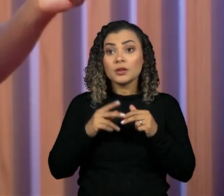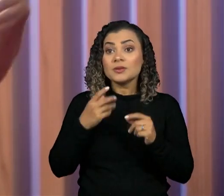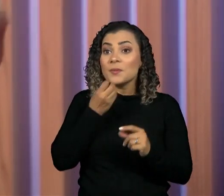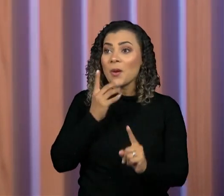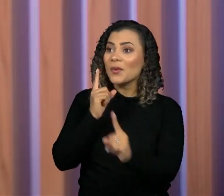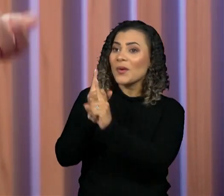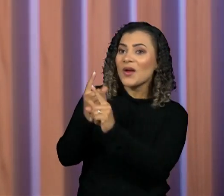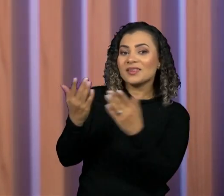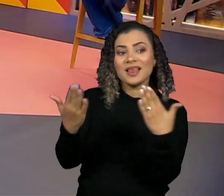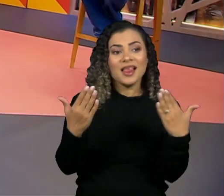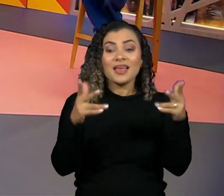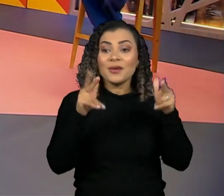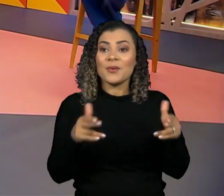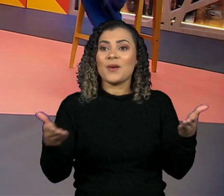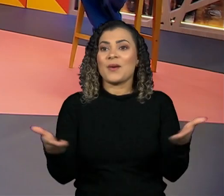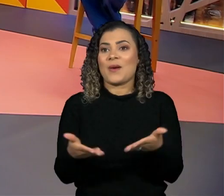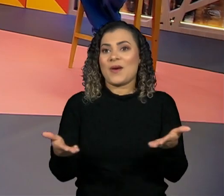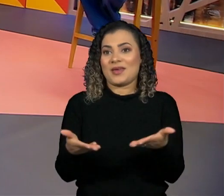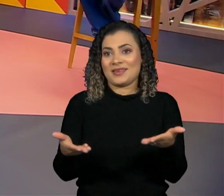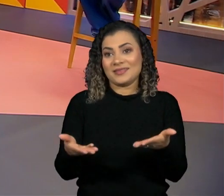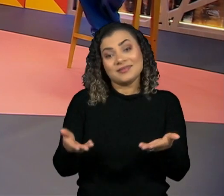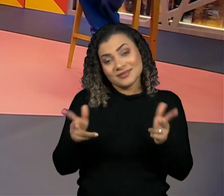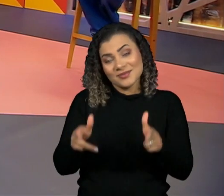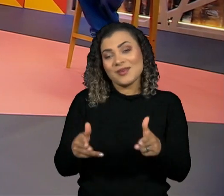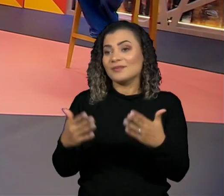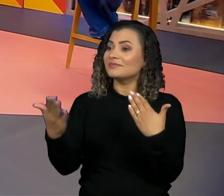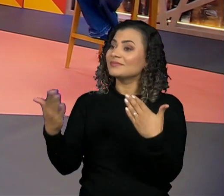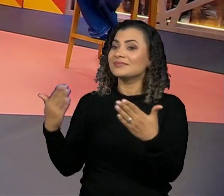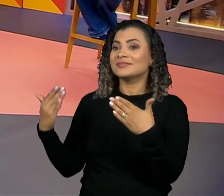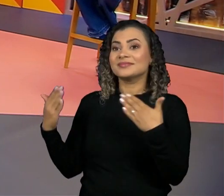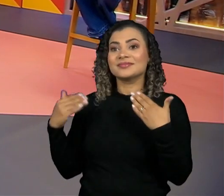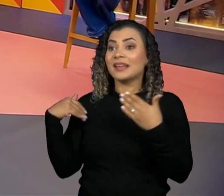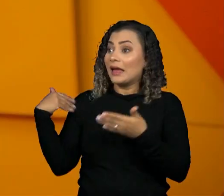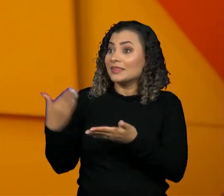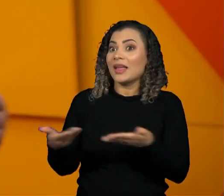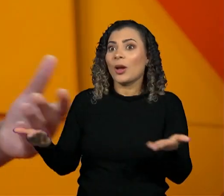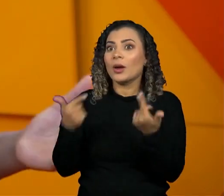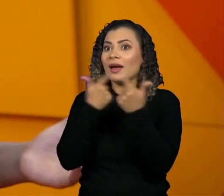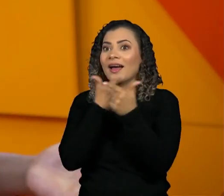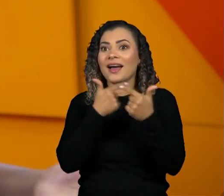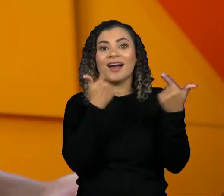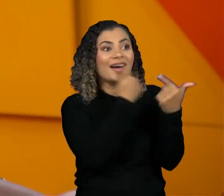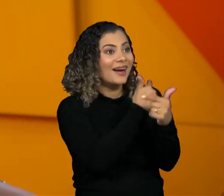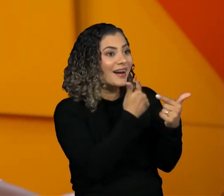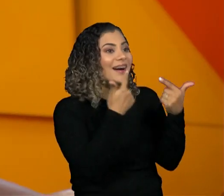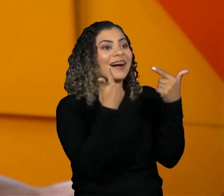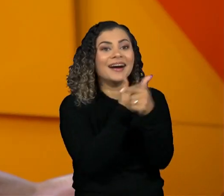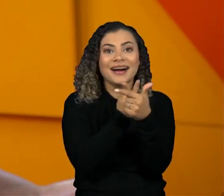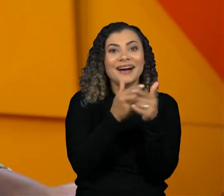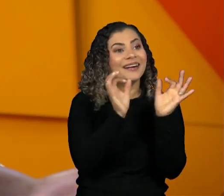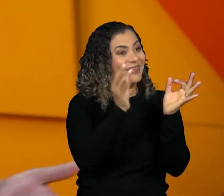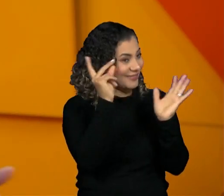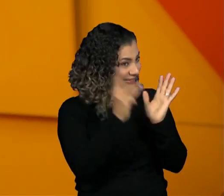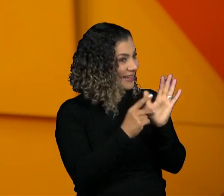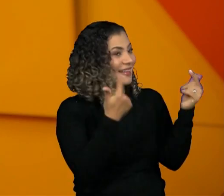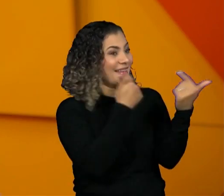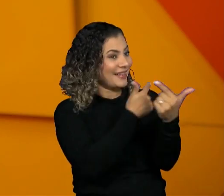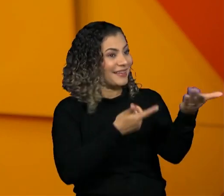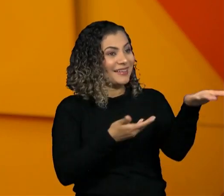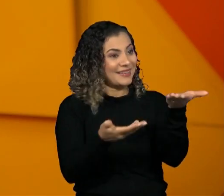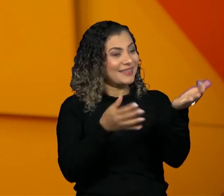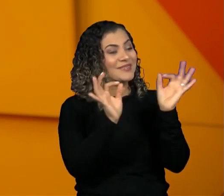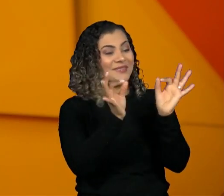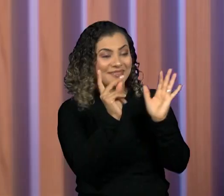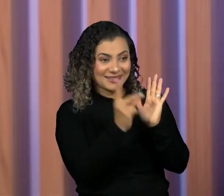como esse que a gente está fazendo aqui. Desde a hora que a gente chegou, a gente... A gente está aqui sorrindo um para o outro. Está rindo.